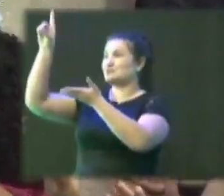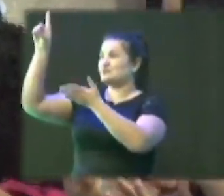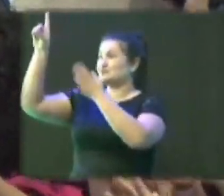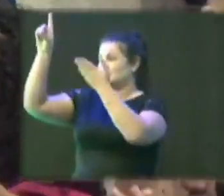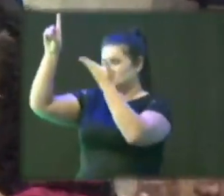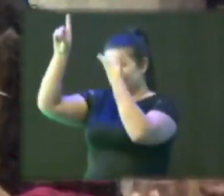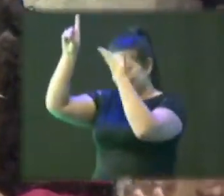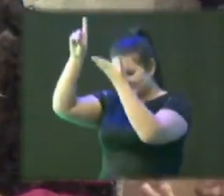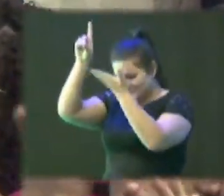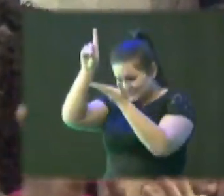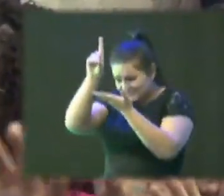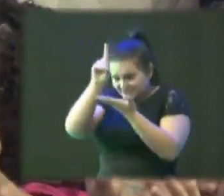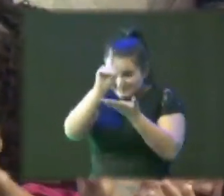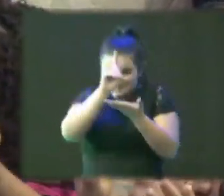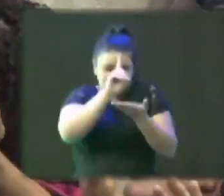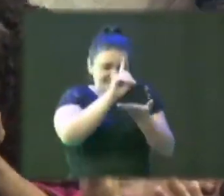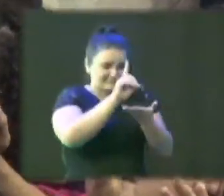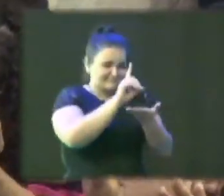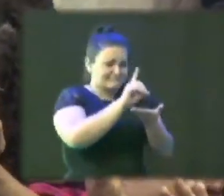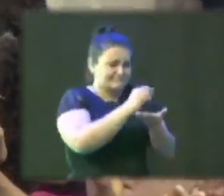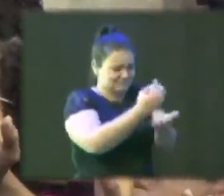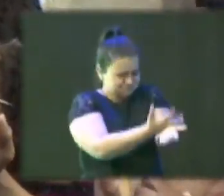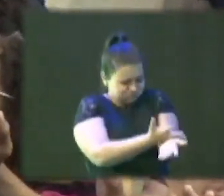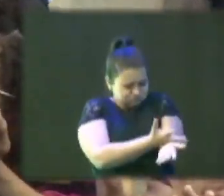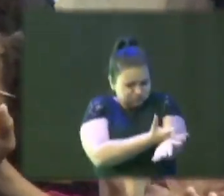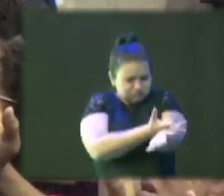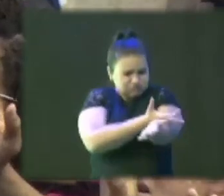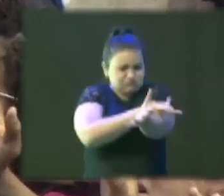diante do Deus verdadeiro,